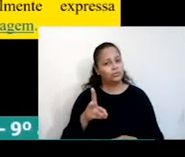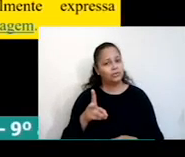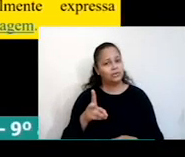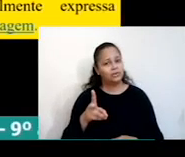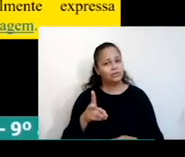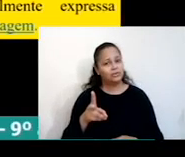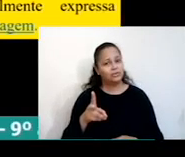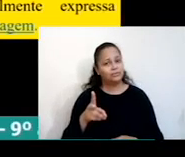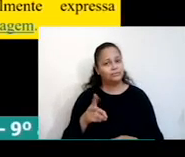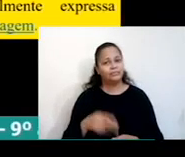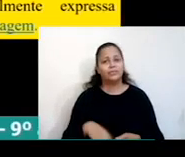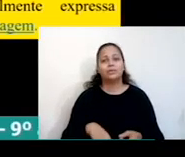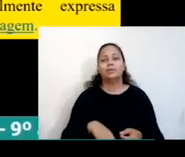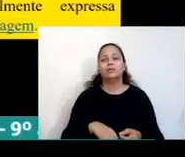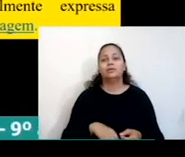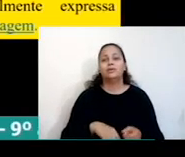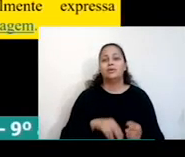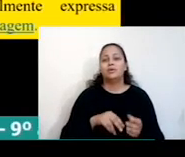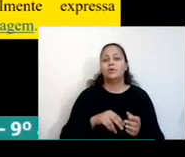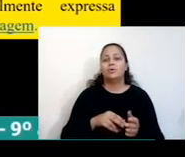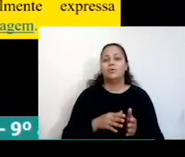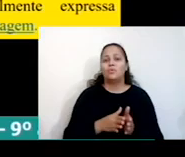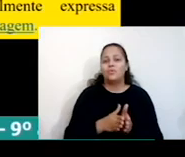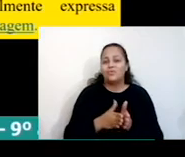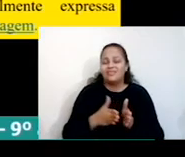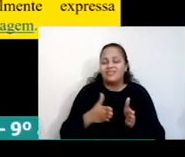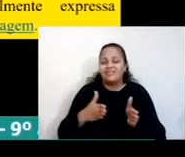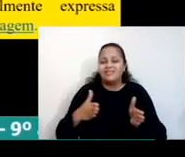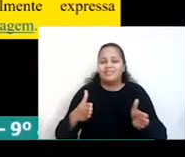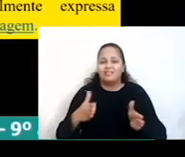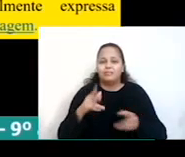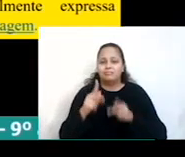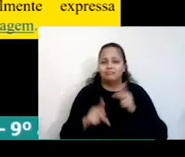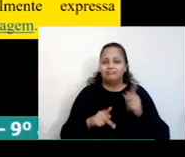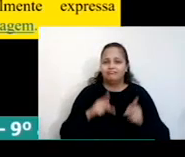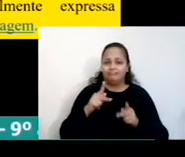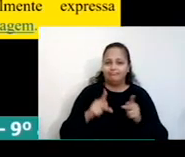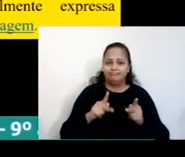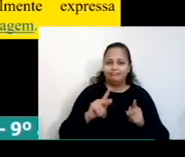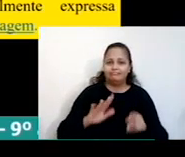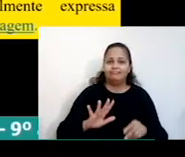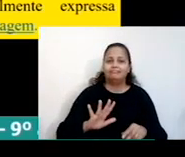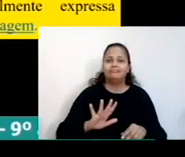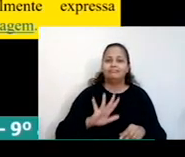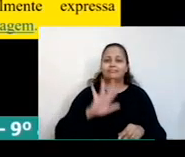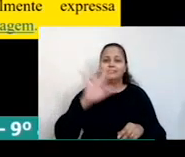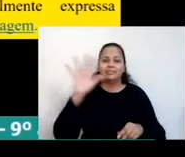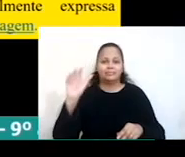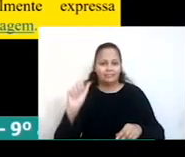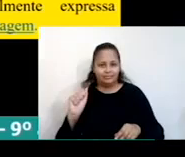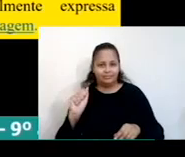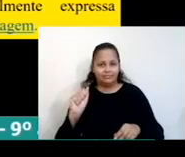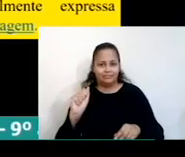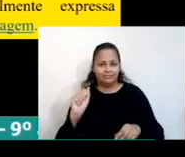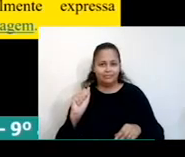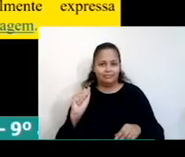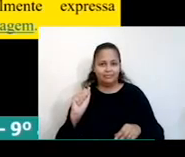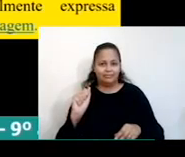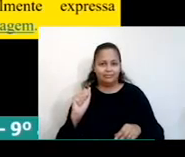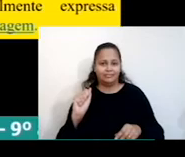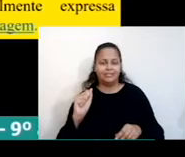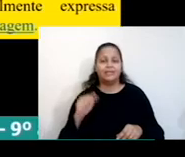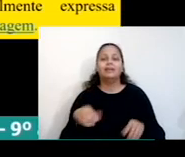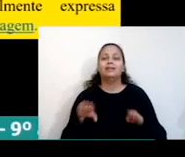Continuando, falando agora sobre o crescimento populacional na Ásia, a Ásia ela tem um alto índice de crescimento